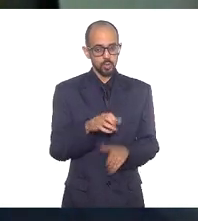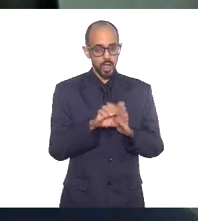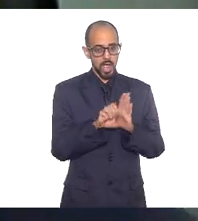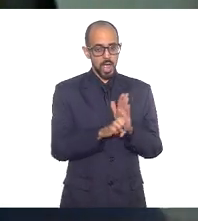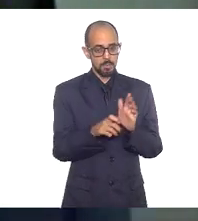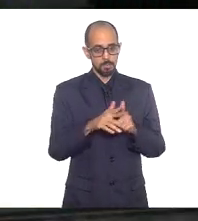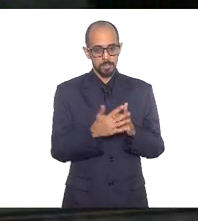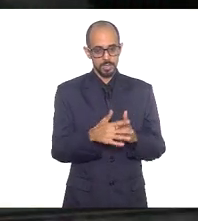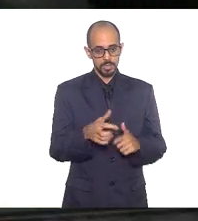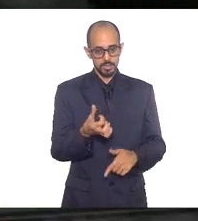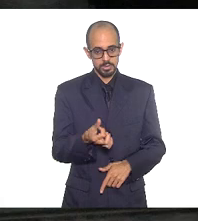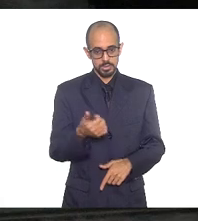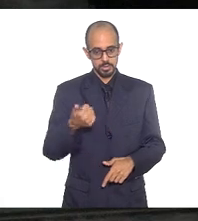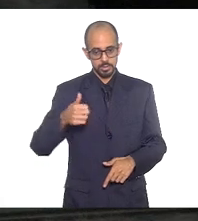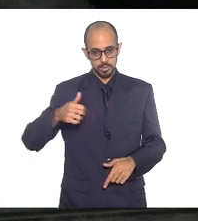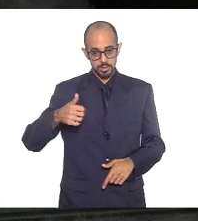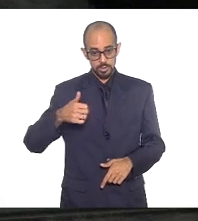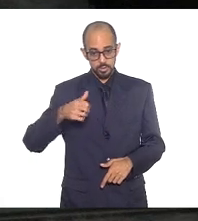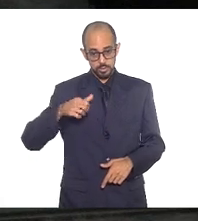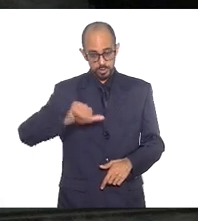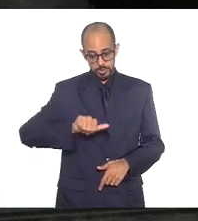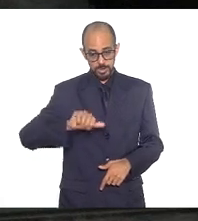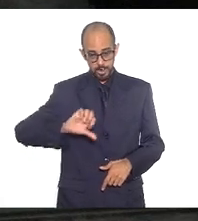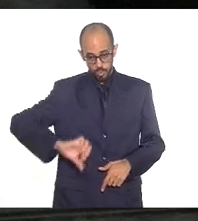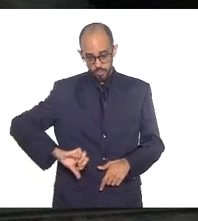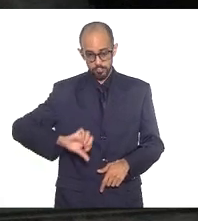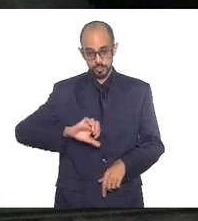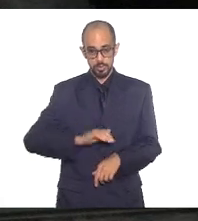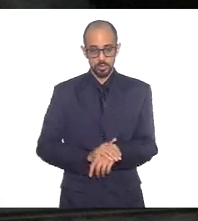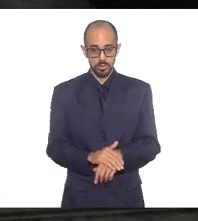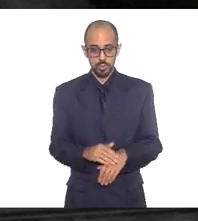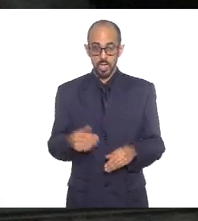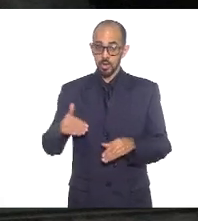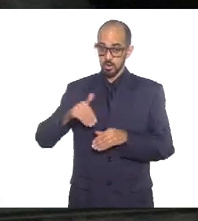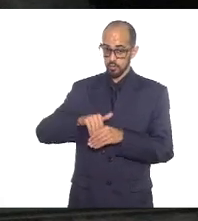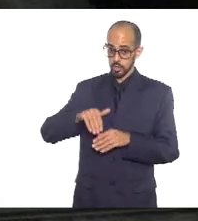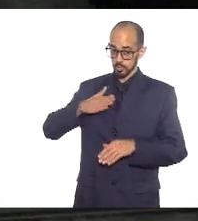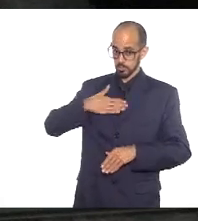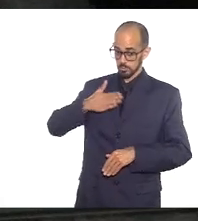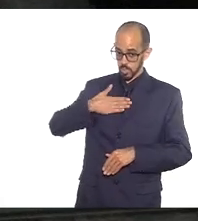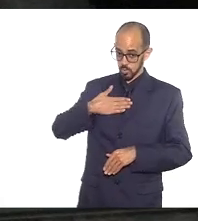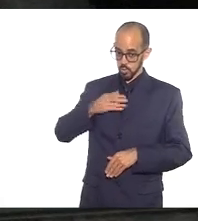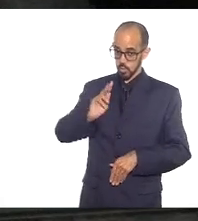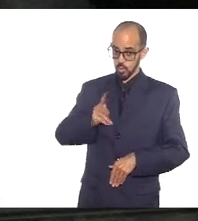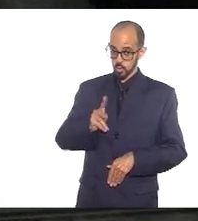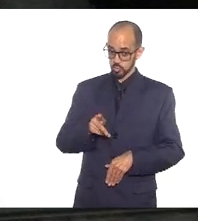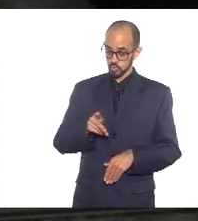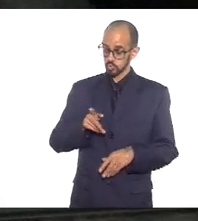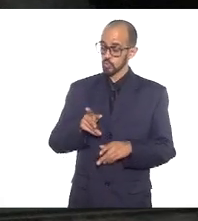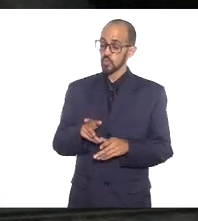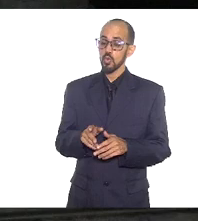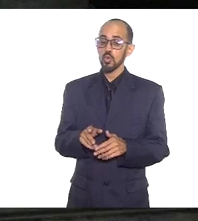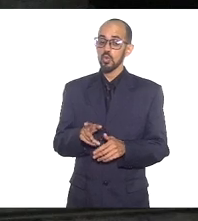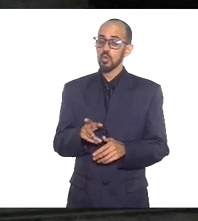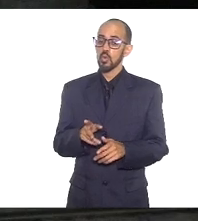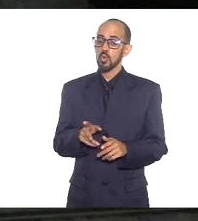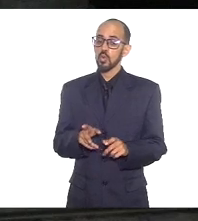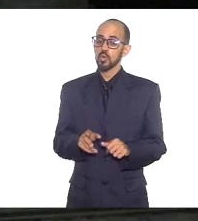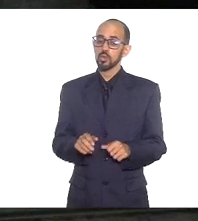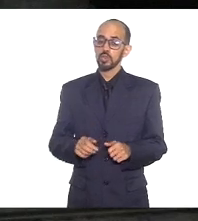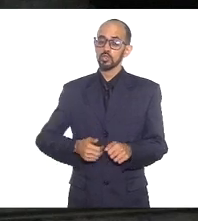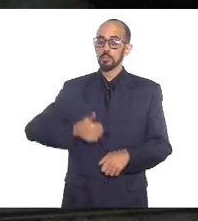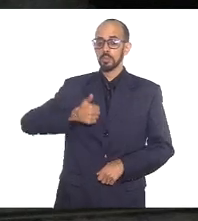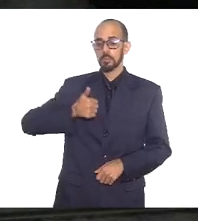619. Bom, voto eu agora. Eu continuo com a mesma linha desde o